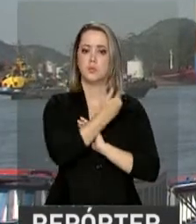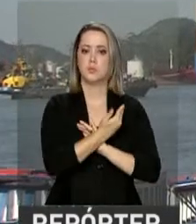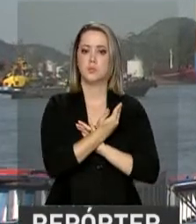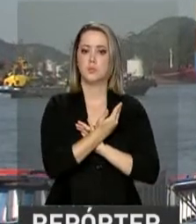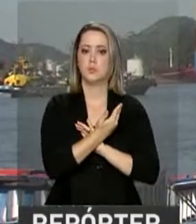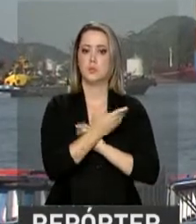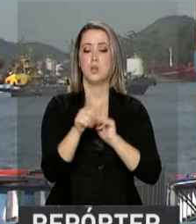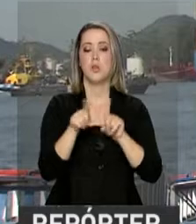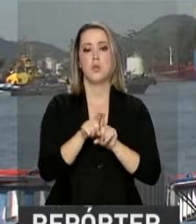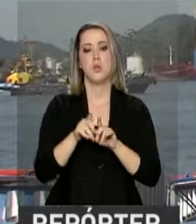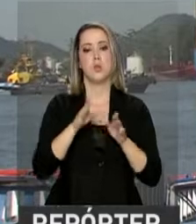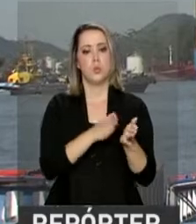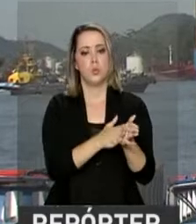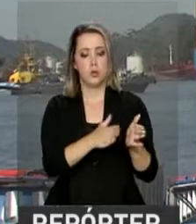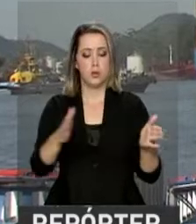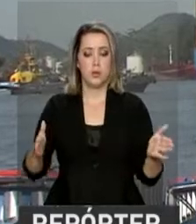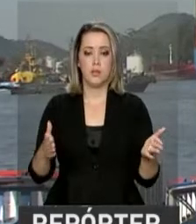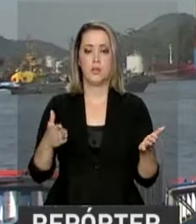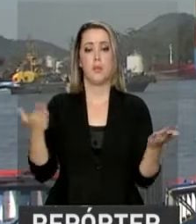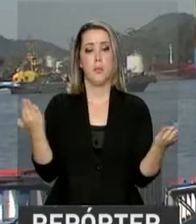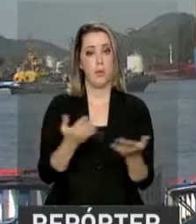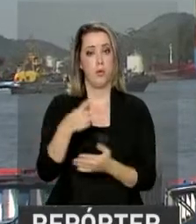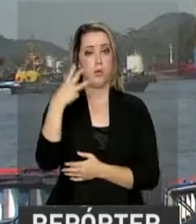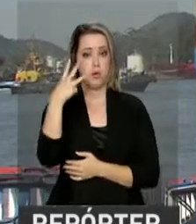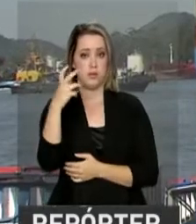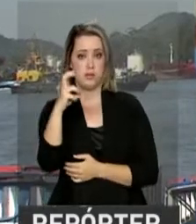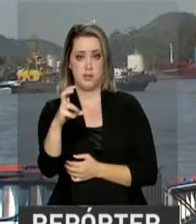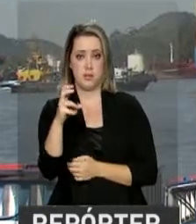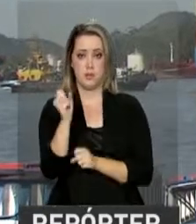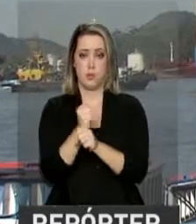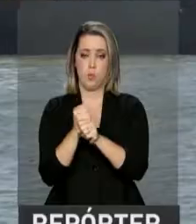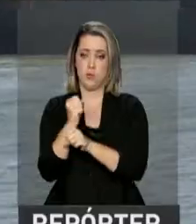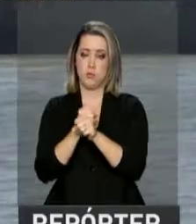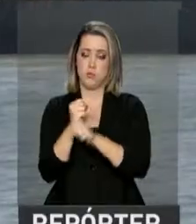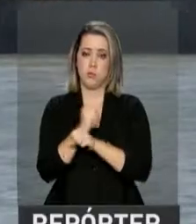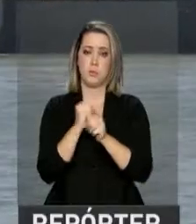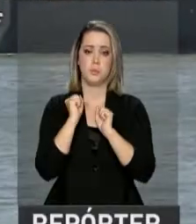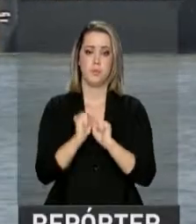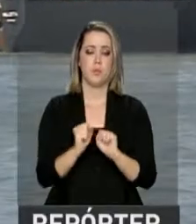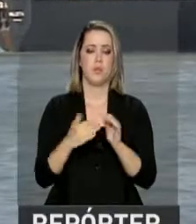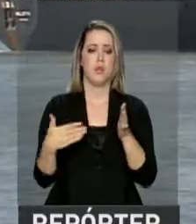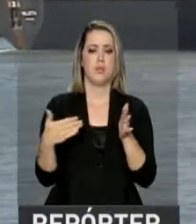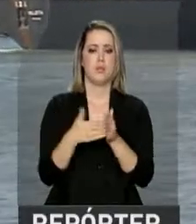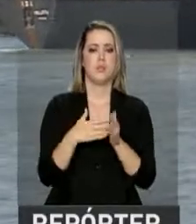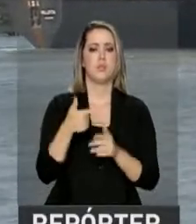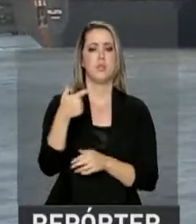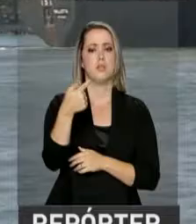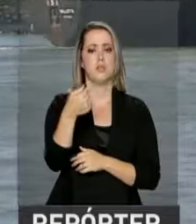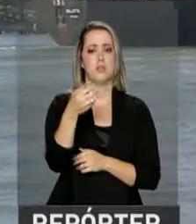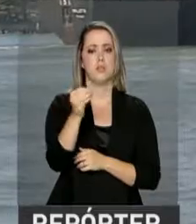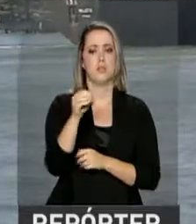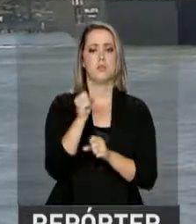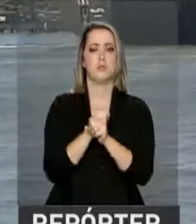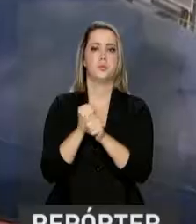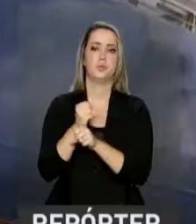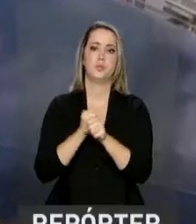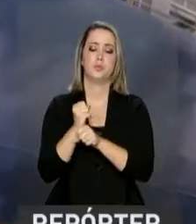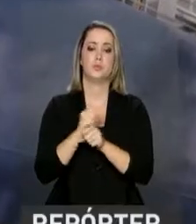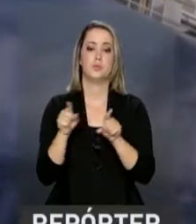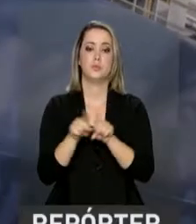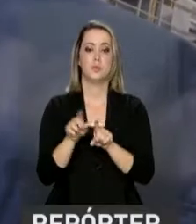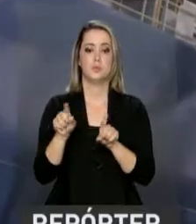nos contratos de concessão dos atuais 25 para até 35 anos, com limite de renovação de até 70